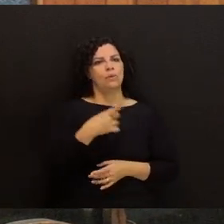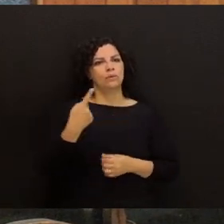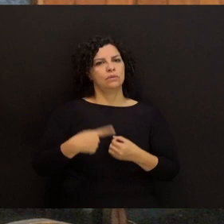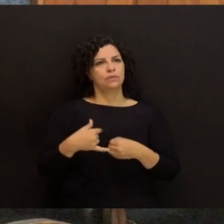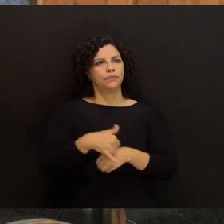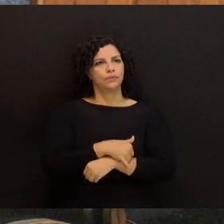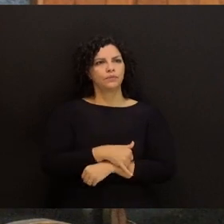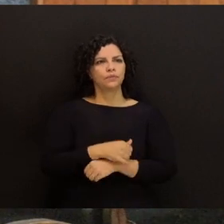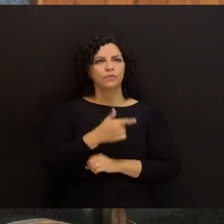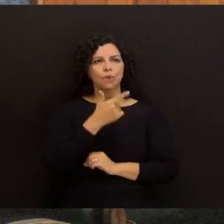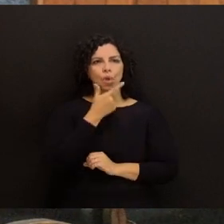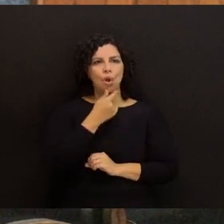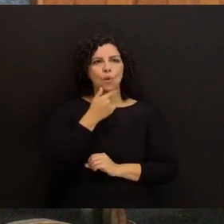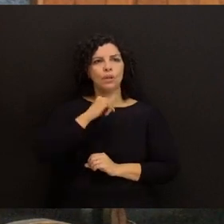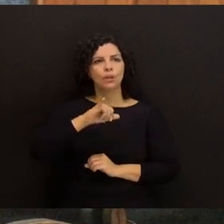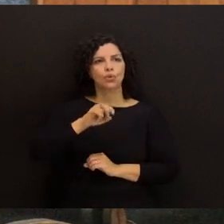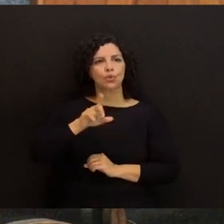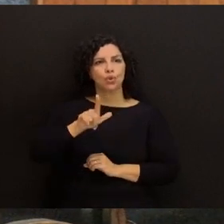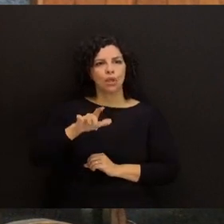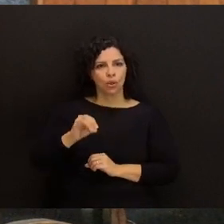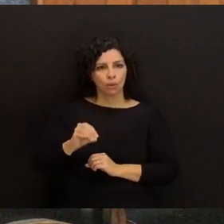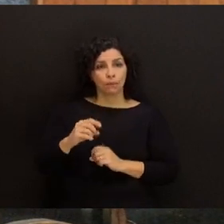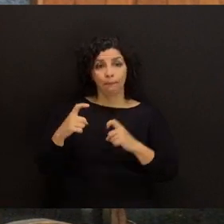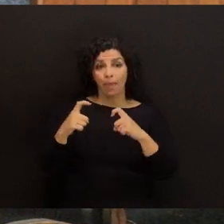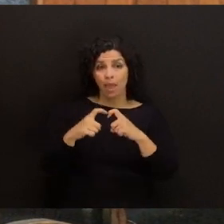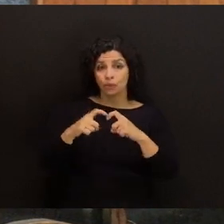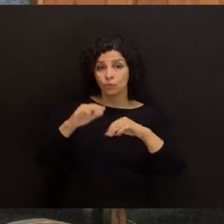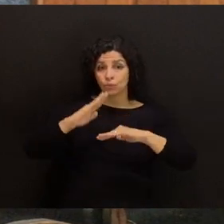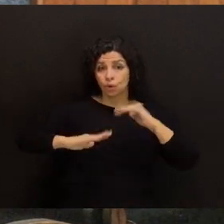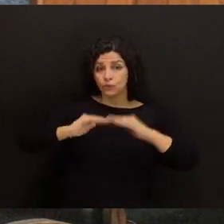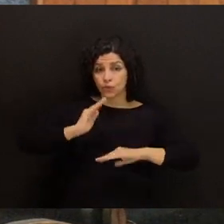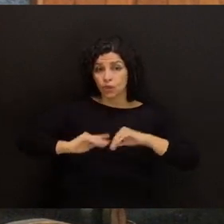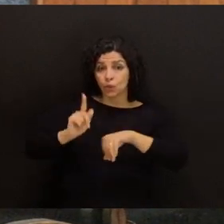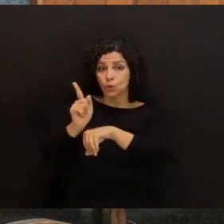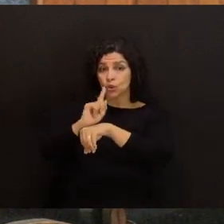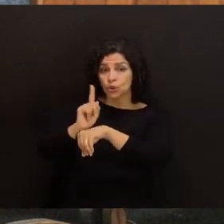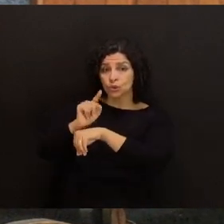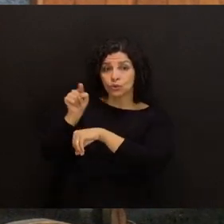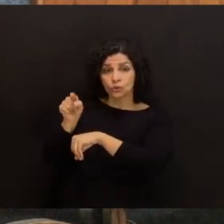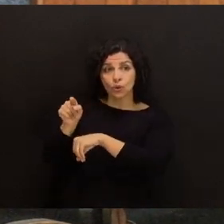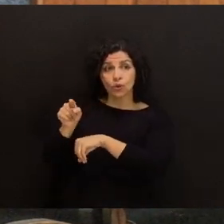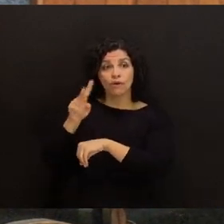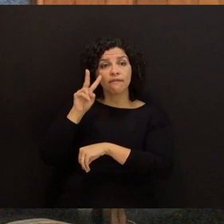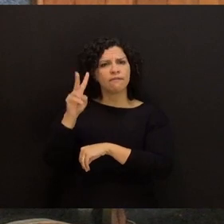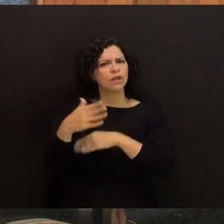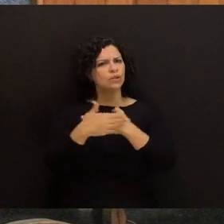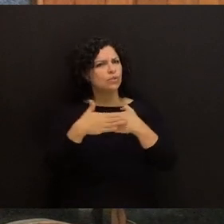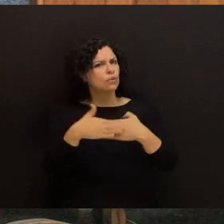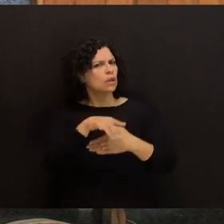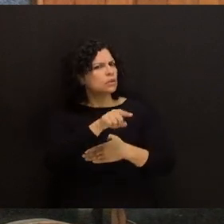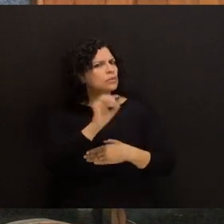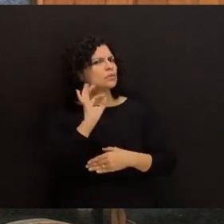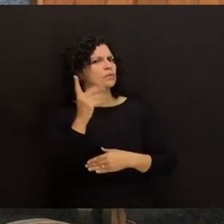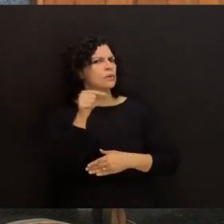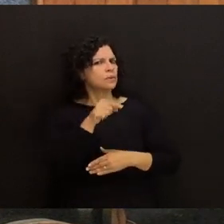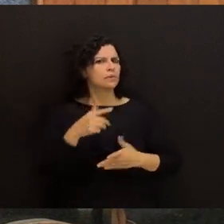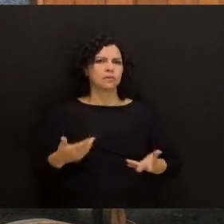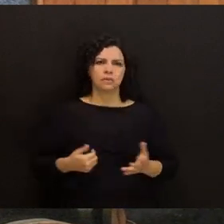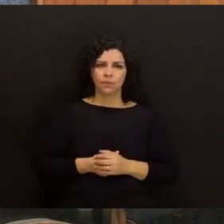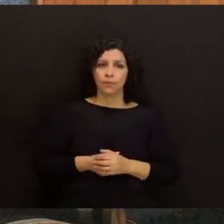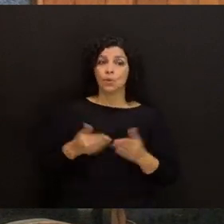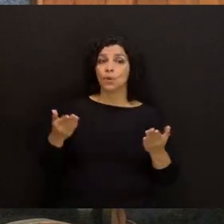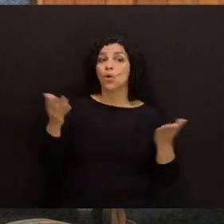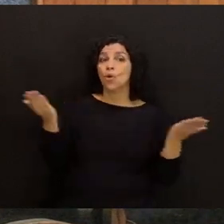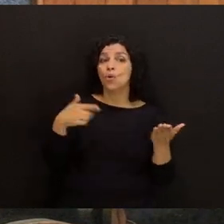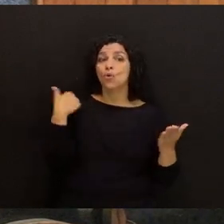dos Pinhais Dr Júlio o senhor que é o médico que é um profissional que é um gestor Olhe com carinho isso porque